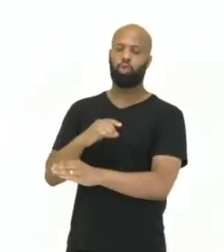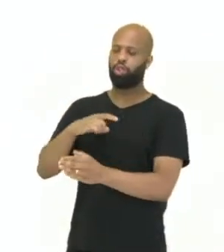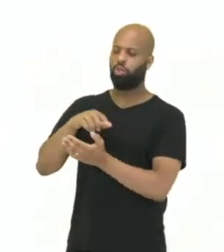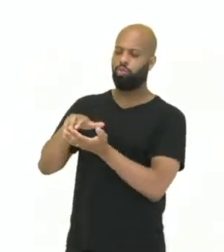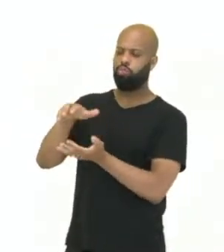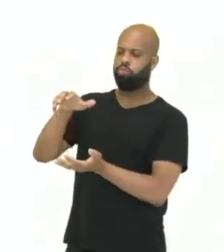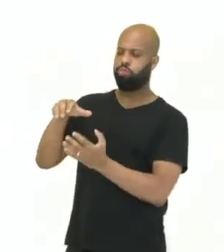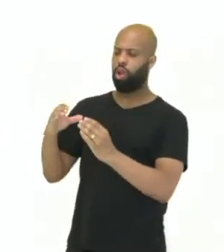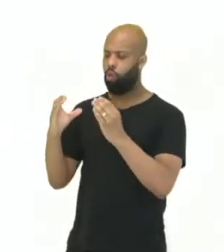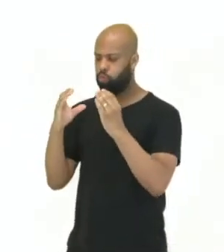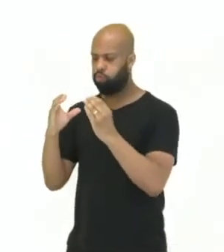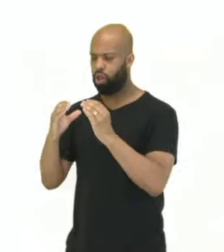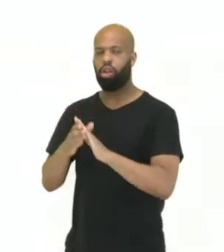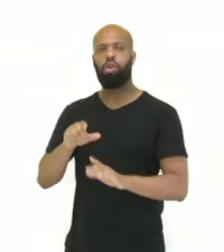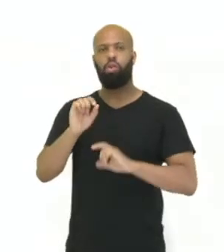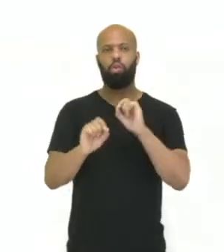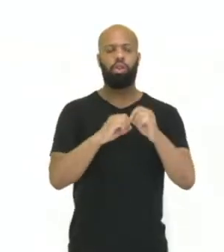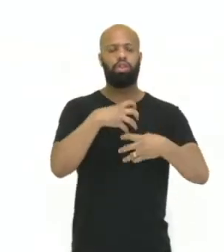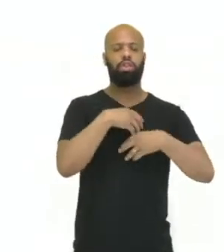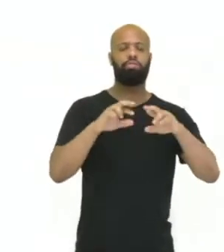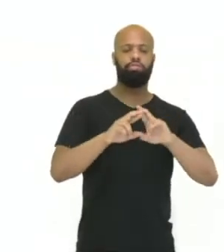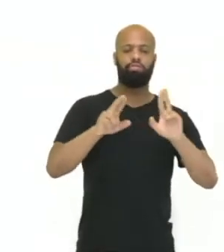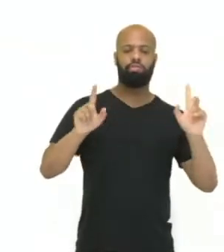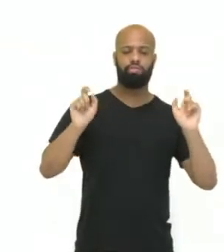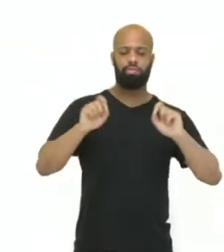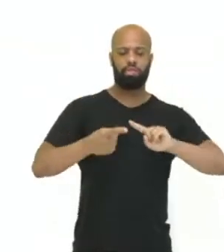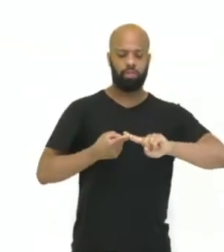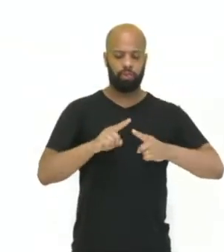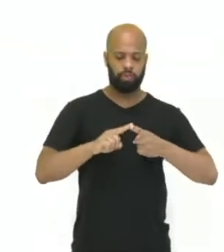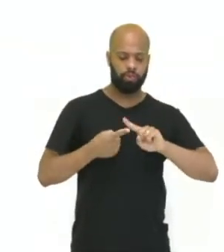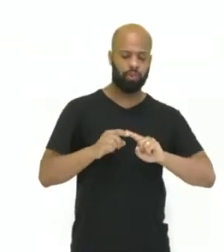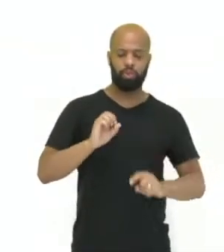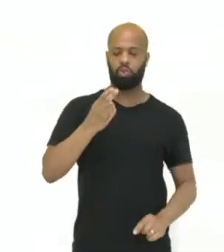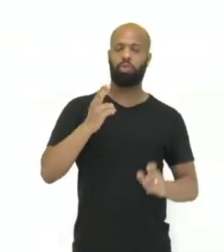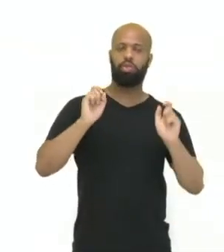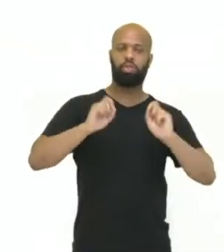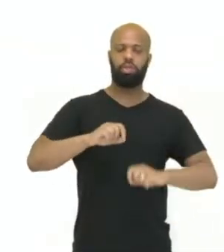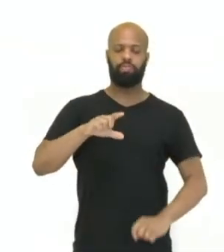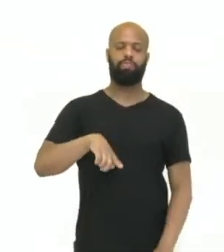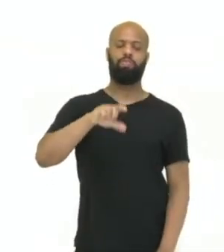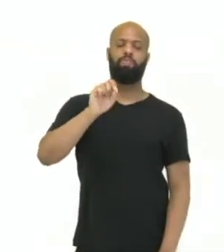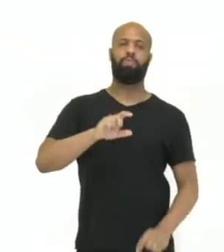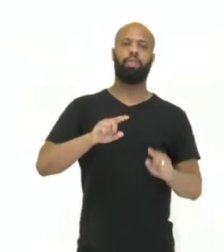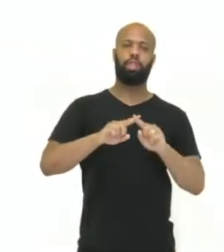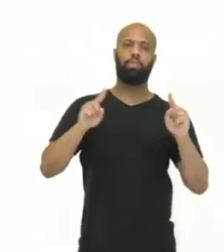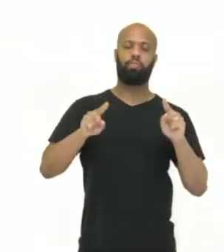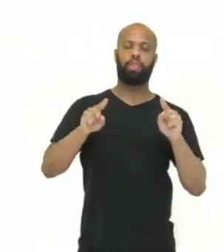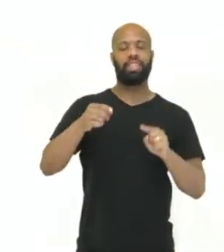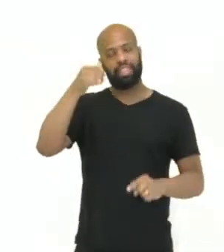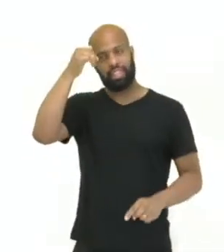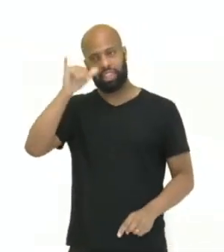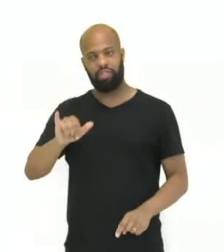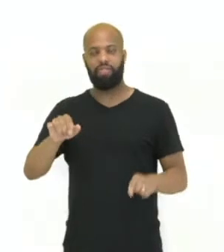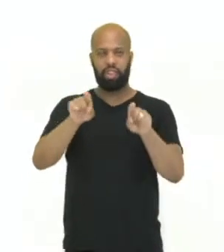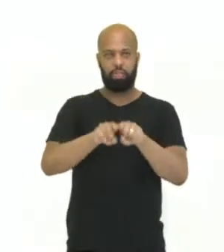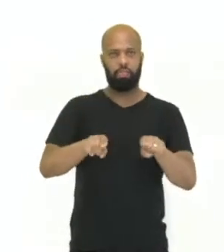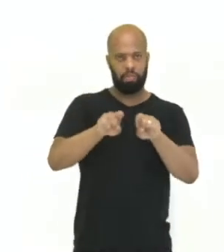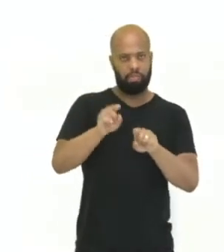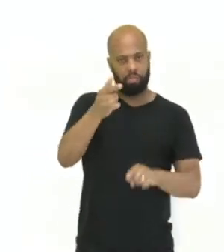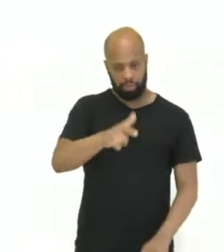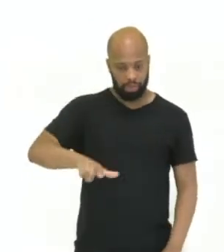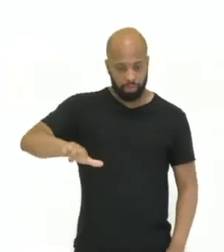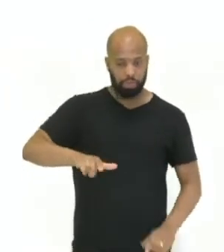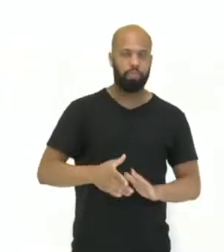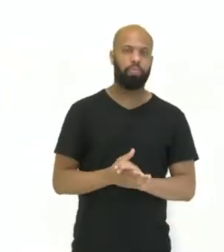maneiras diferentes elas vão poder combinar isso ou escolher sem repetir? Vamos dar uma olhada aqui. Elas